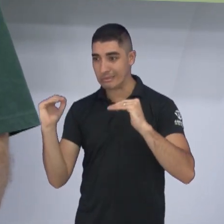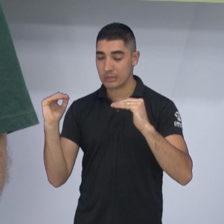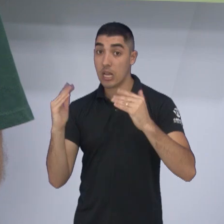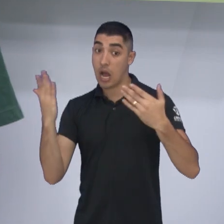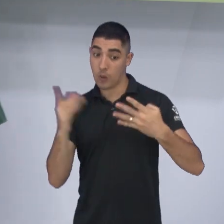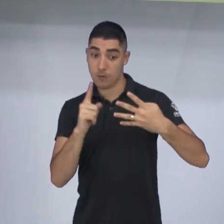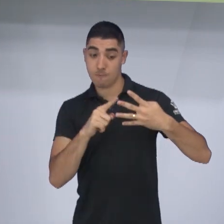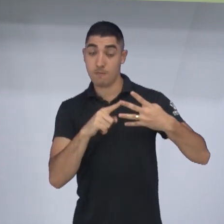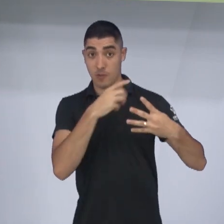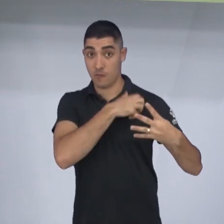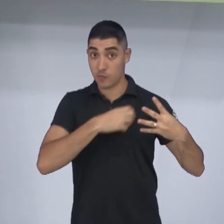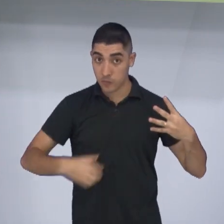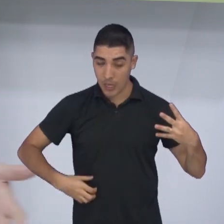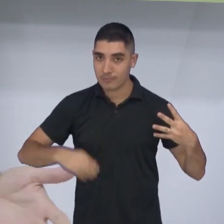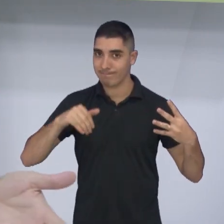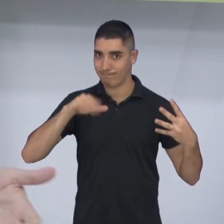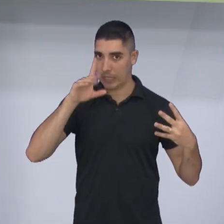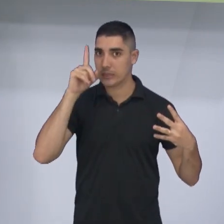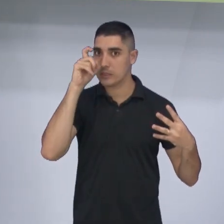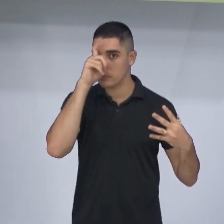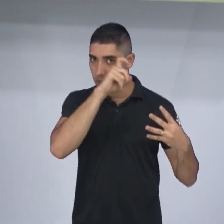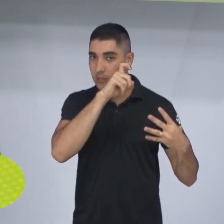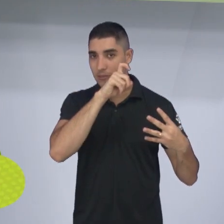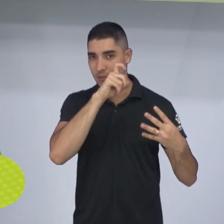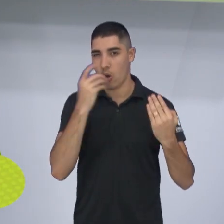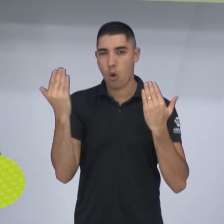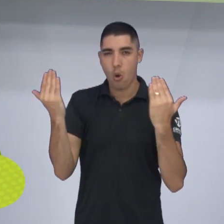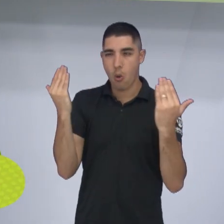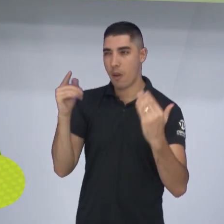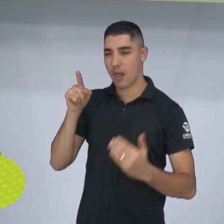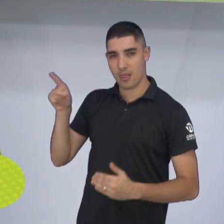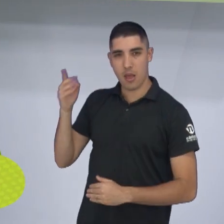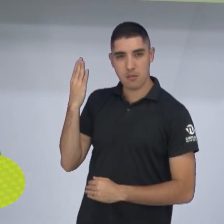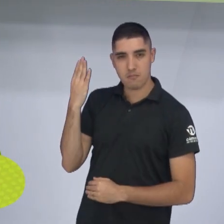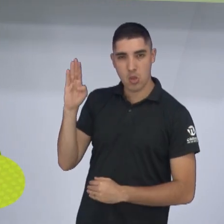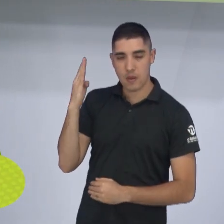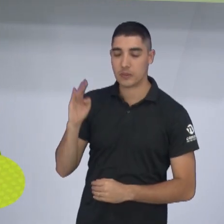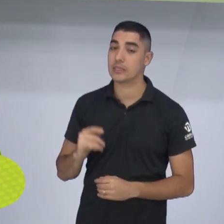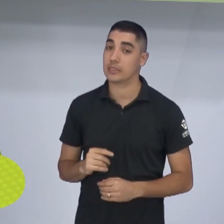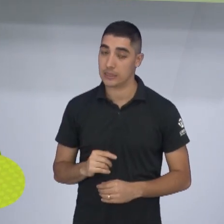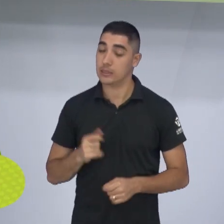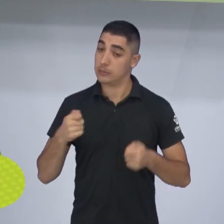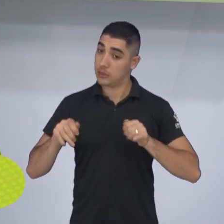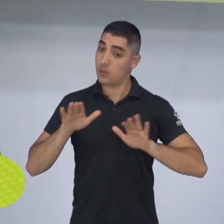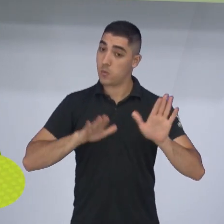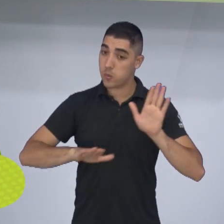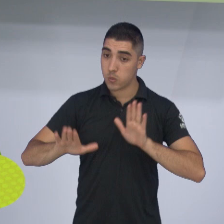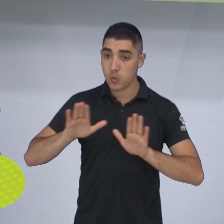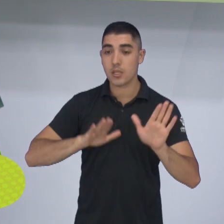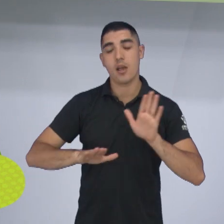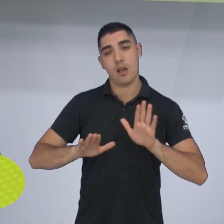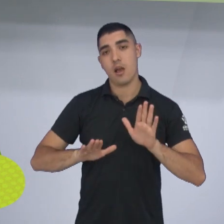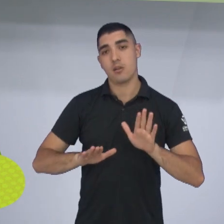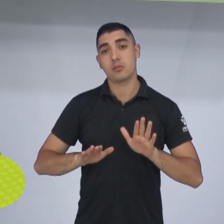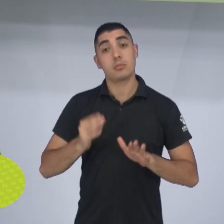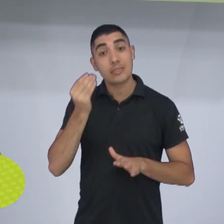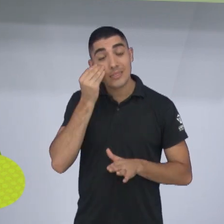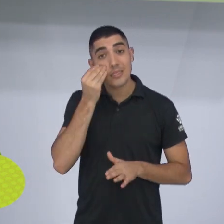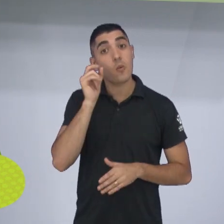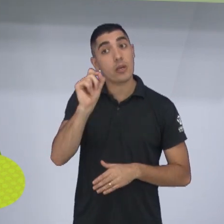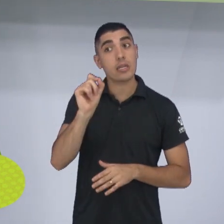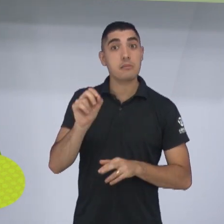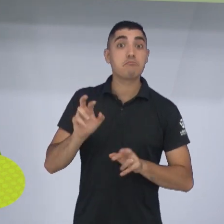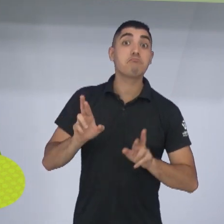jogo mais complicado ainda do que foi contra o Botafogo. Então é bom tomar cuidado aí para, quem sabe,